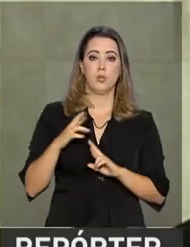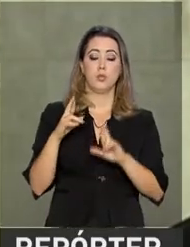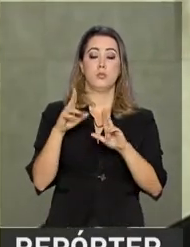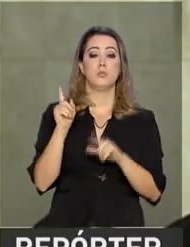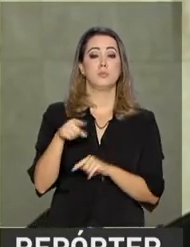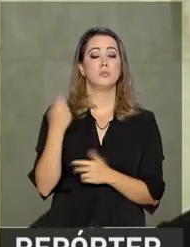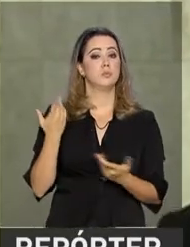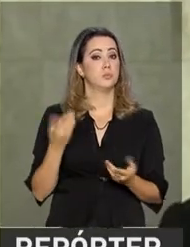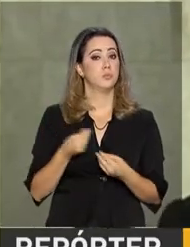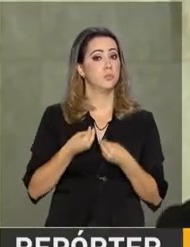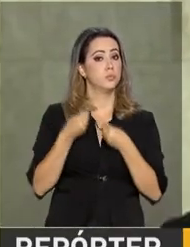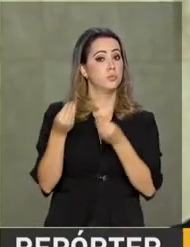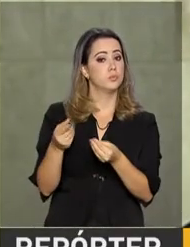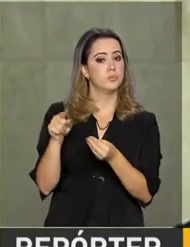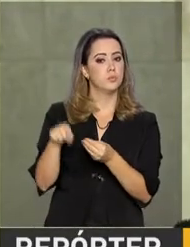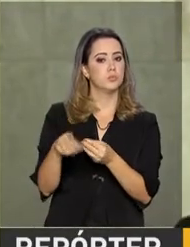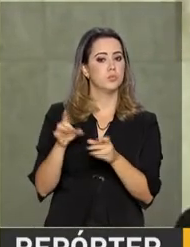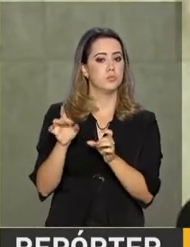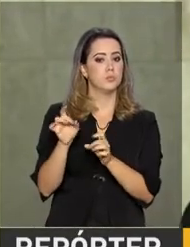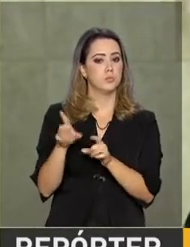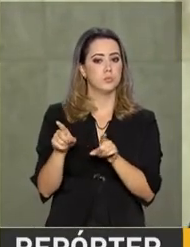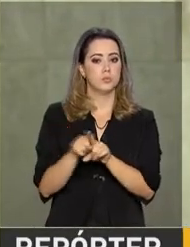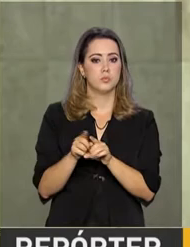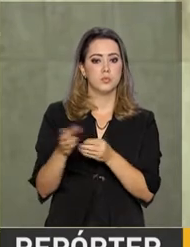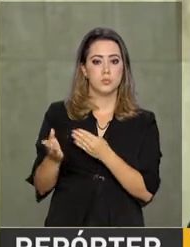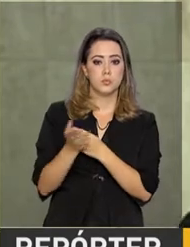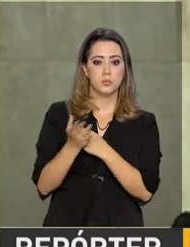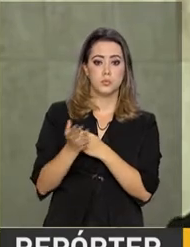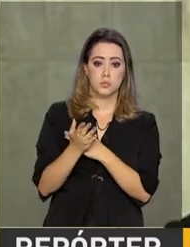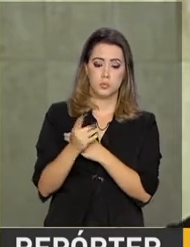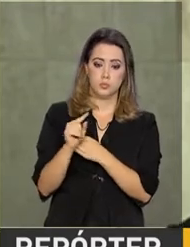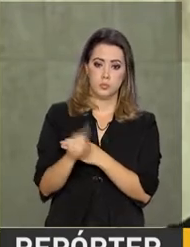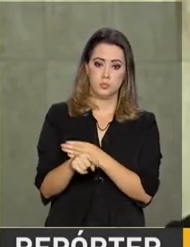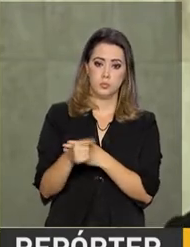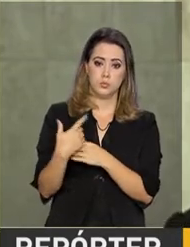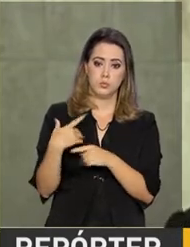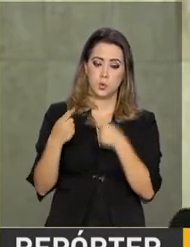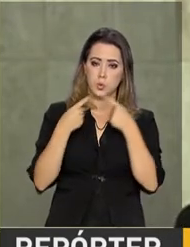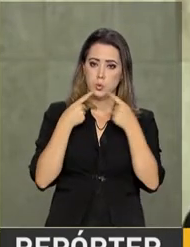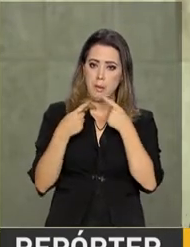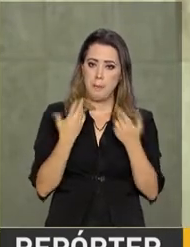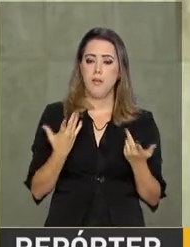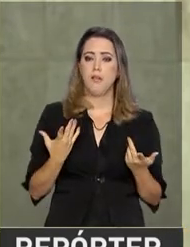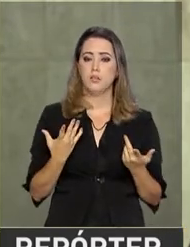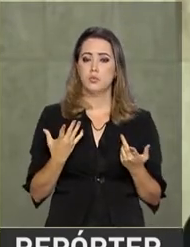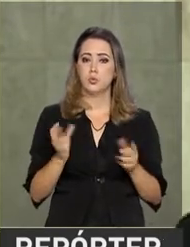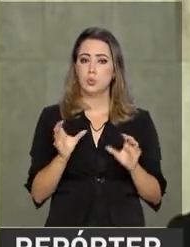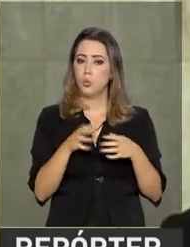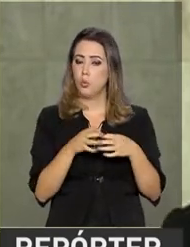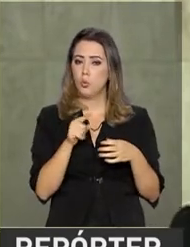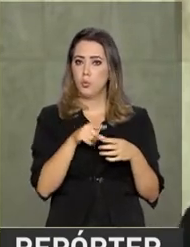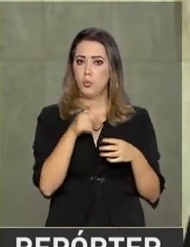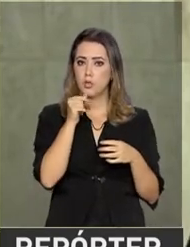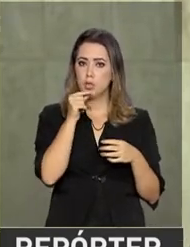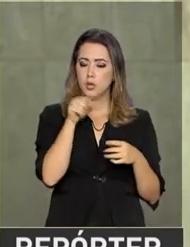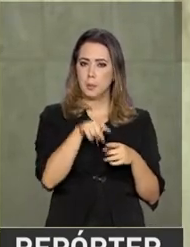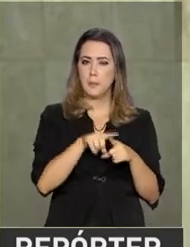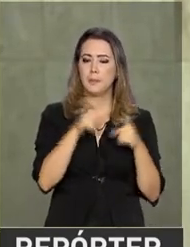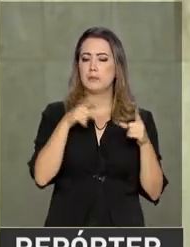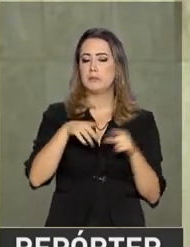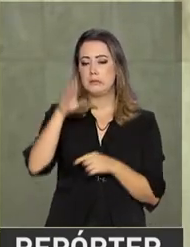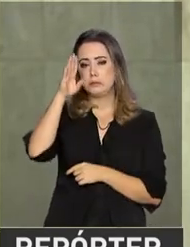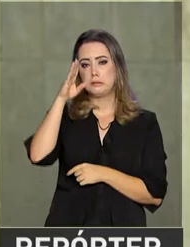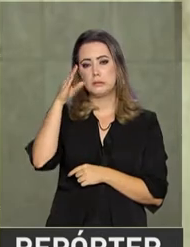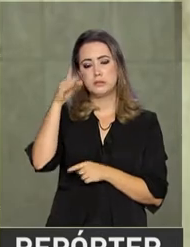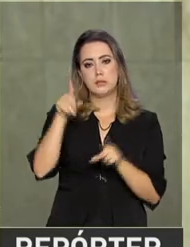expectativa é de que ele traga não somente as contribuições do debate do setor, mas também ouça